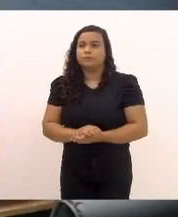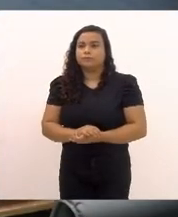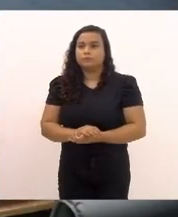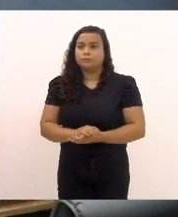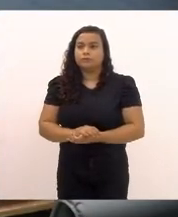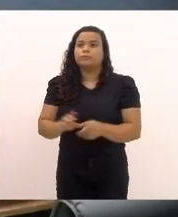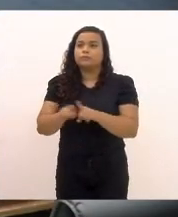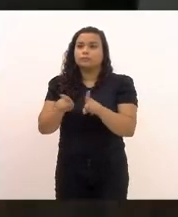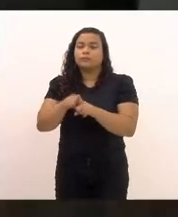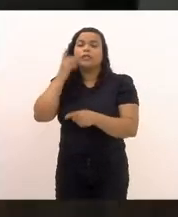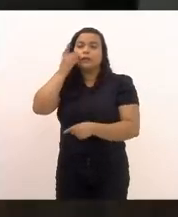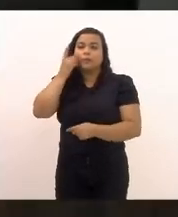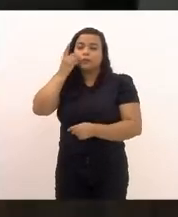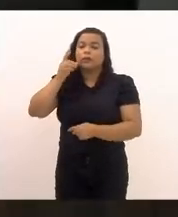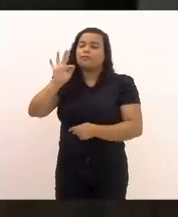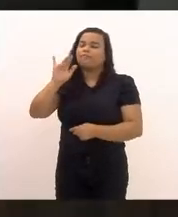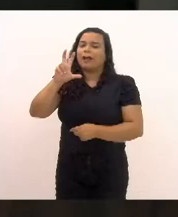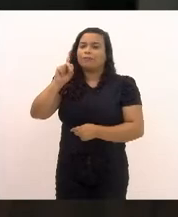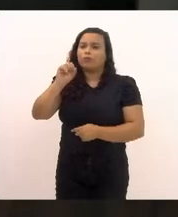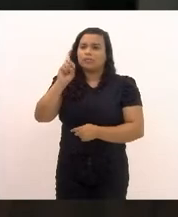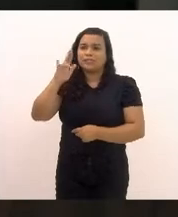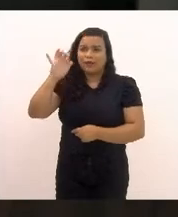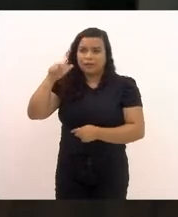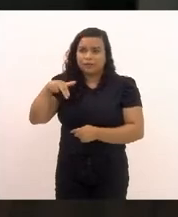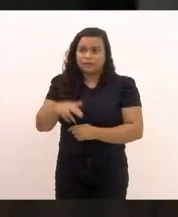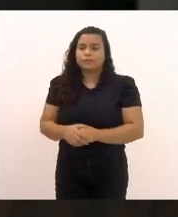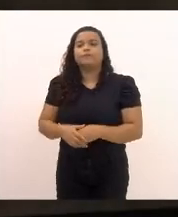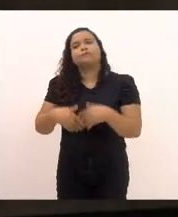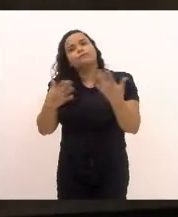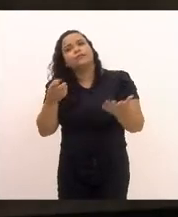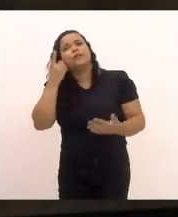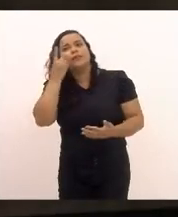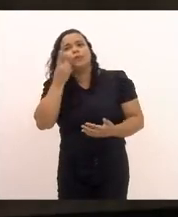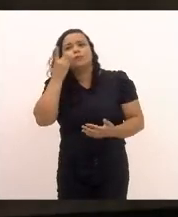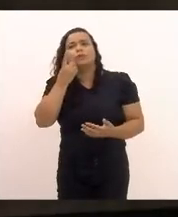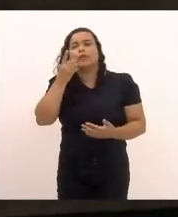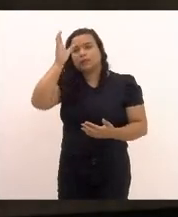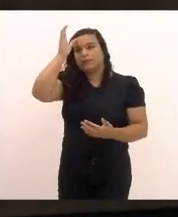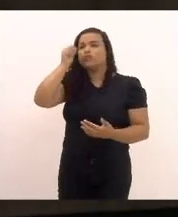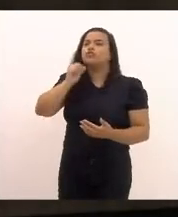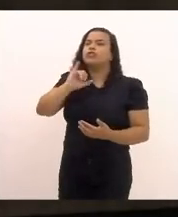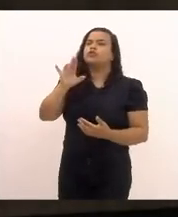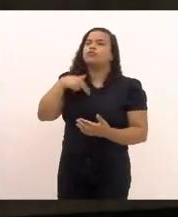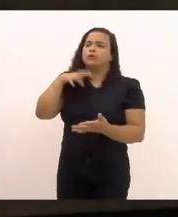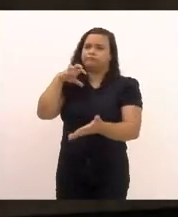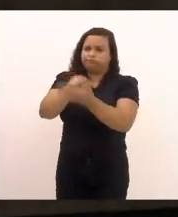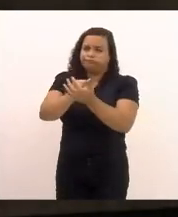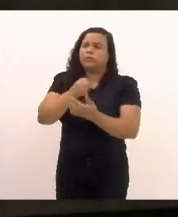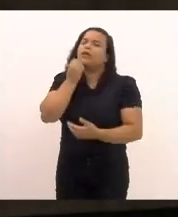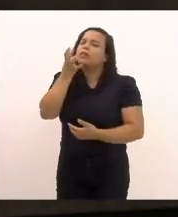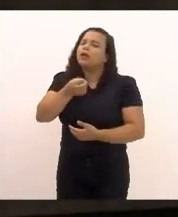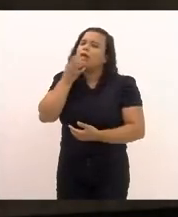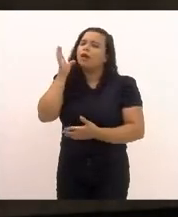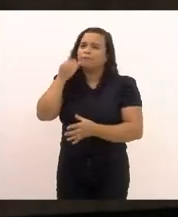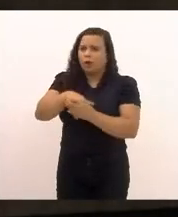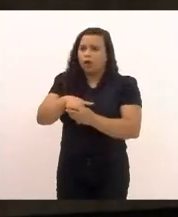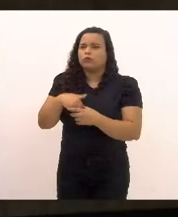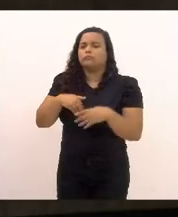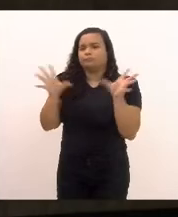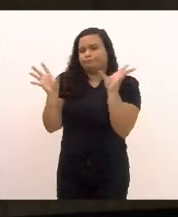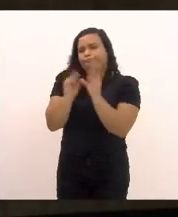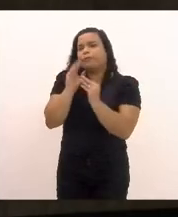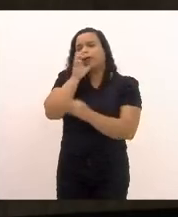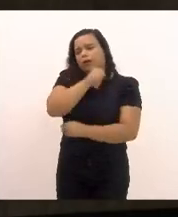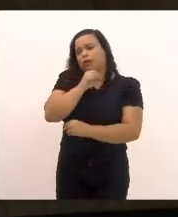E o deputado Flávio Serafim. Deputada Tia Ju, eu me inscrevi para fazer a declaração de voto e o farei brevemente.